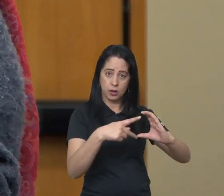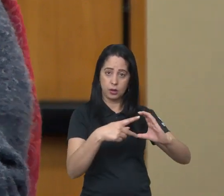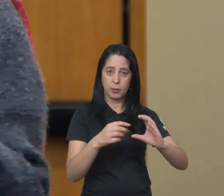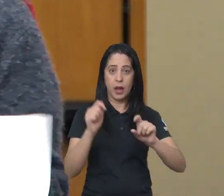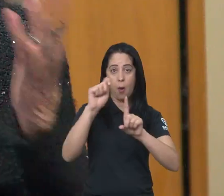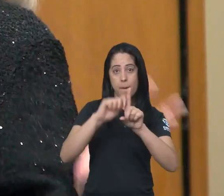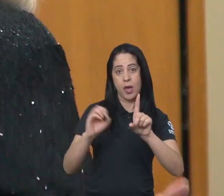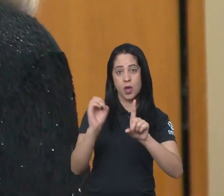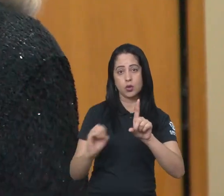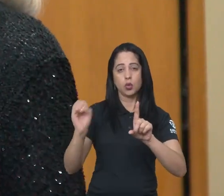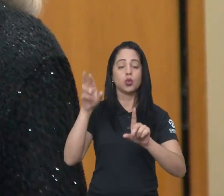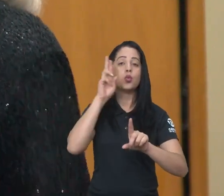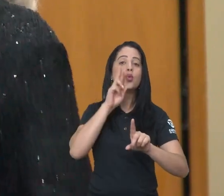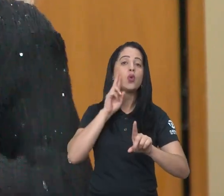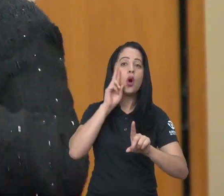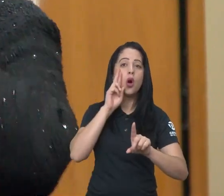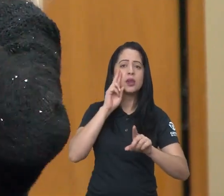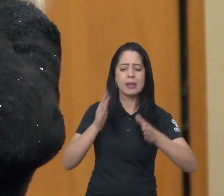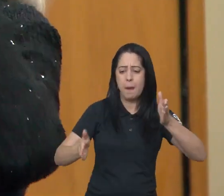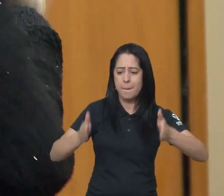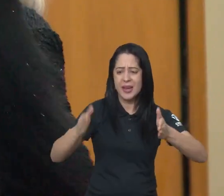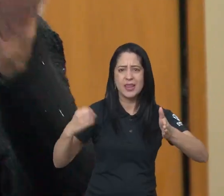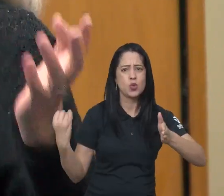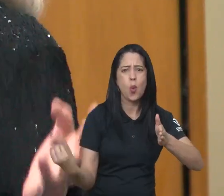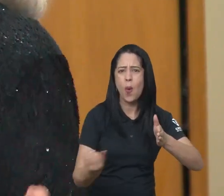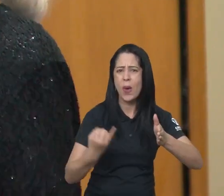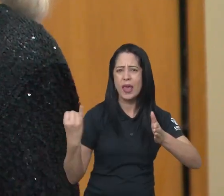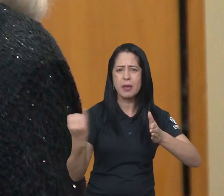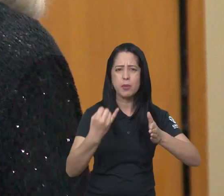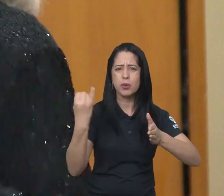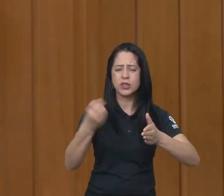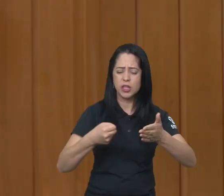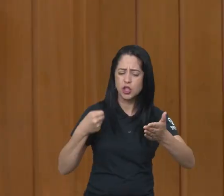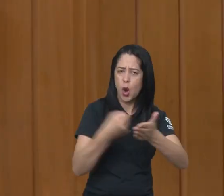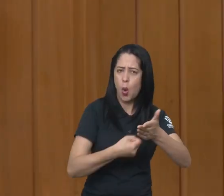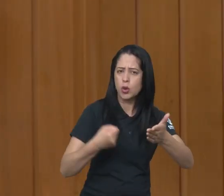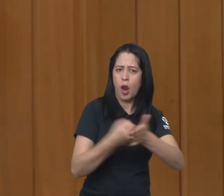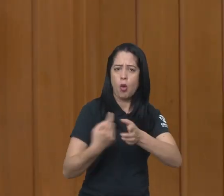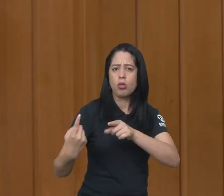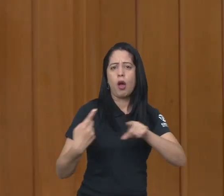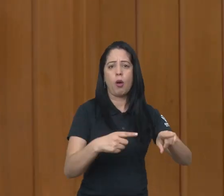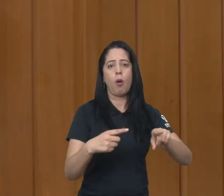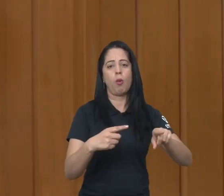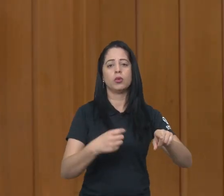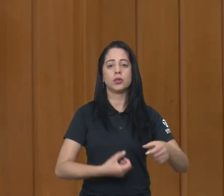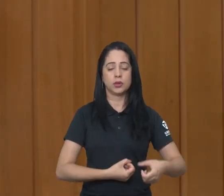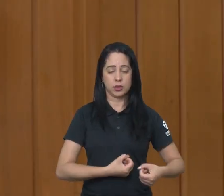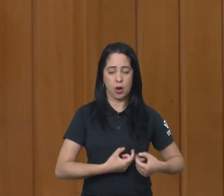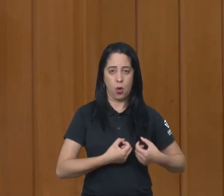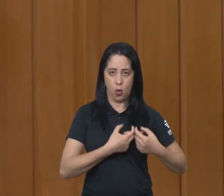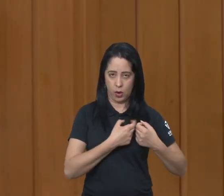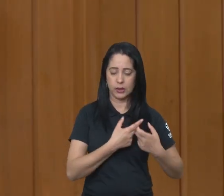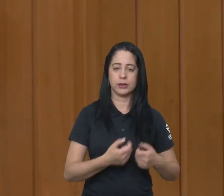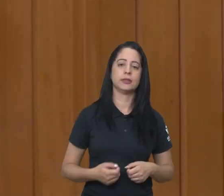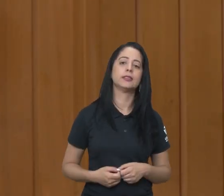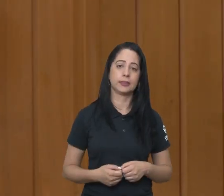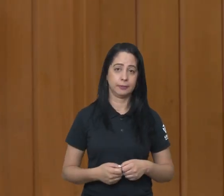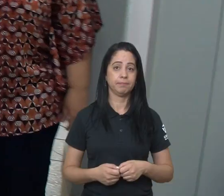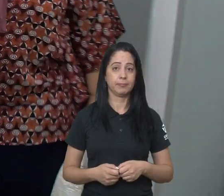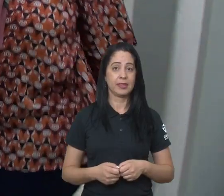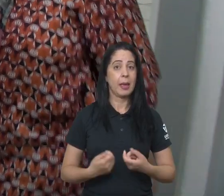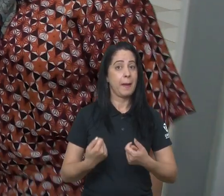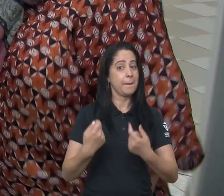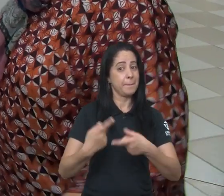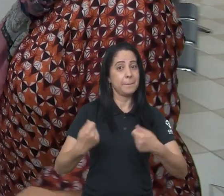dos Campos, o Outubro Rosa é um momento crucial no combate ao câncer de mama, já que a data funciona como um lembrete para